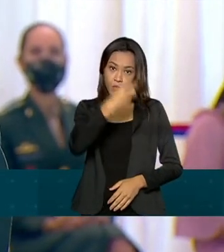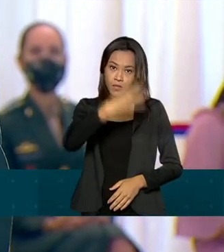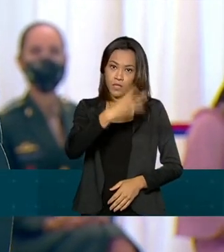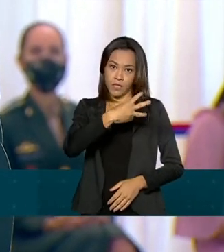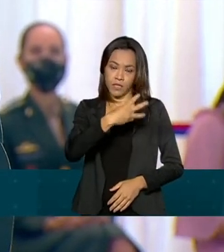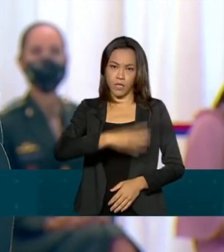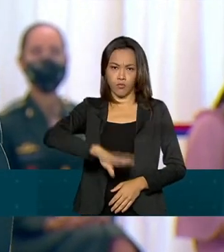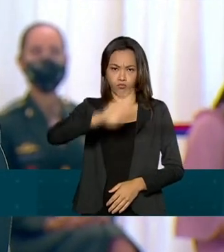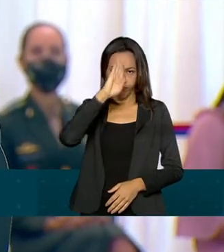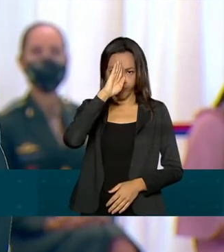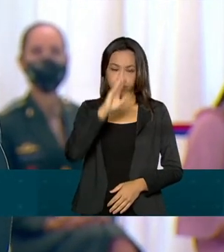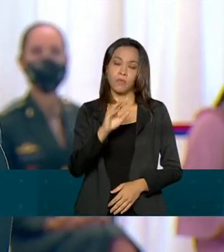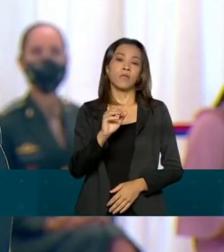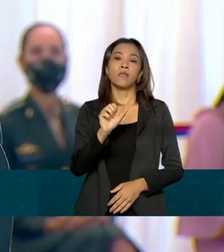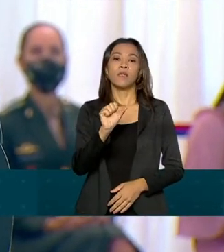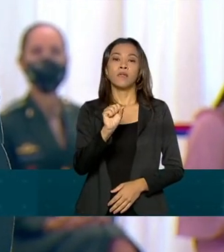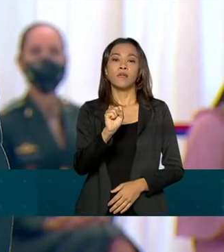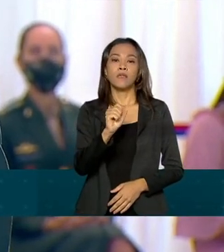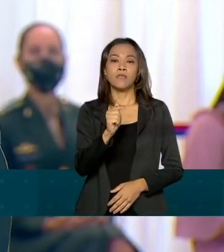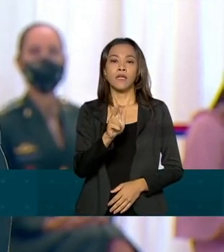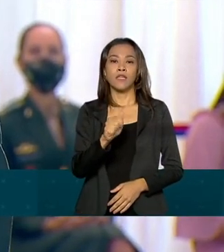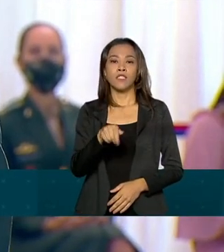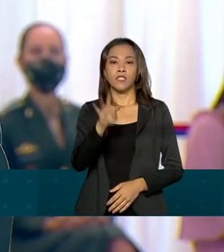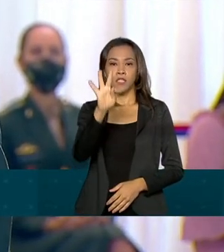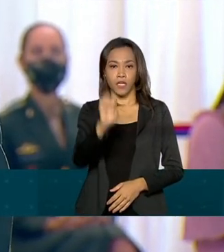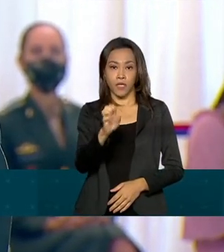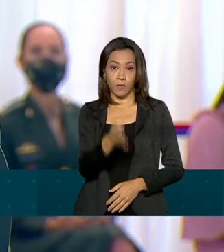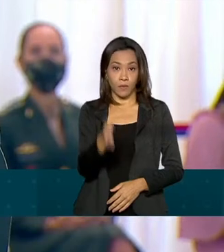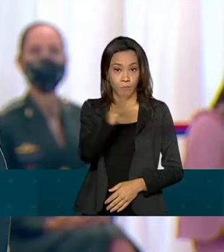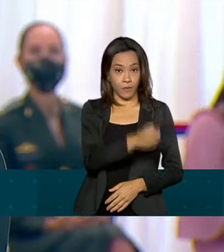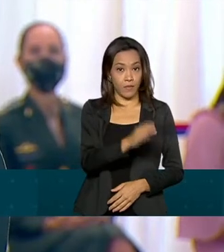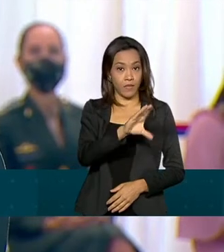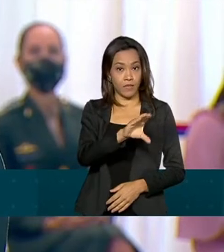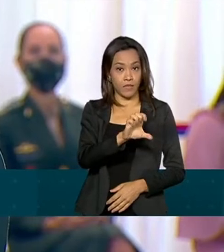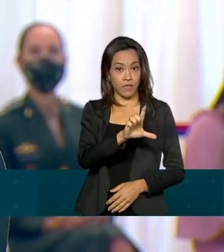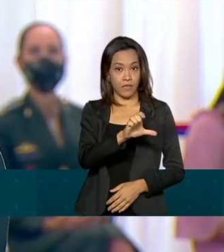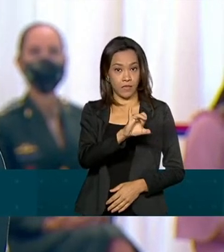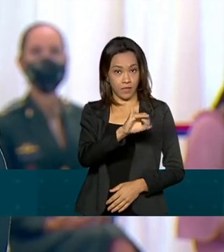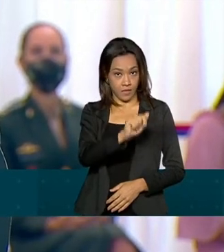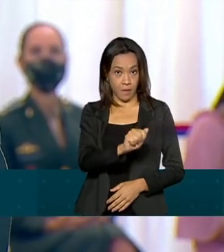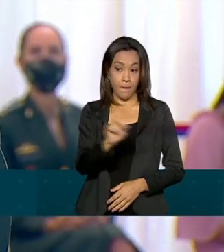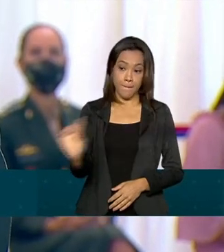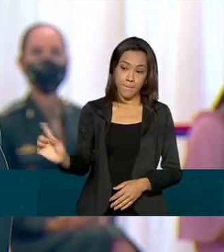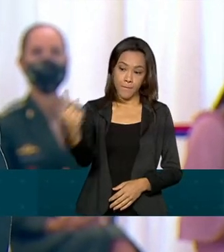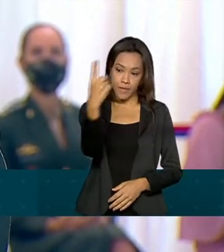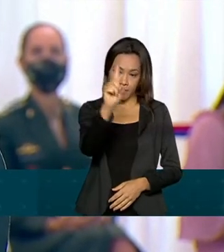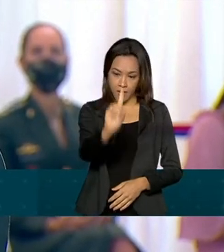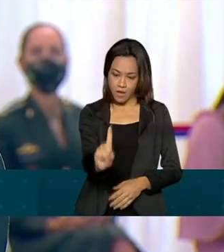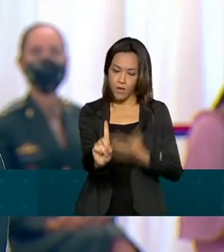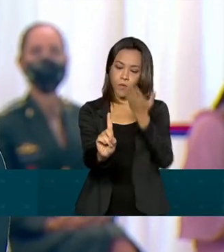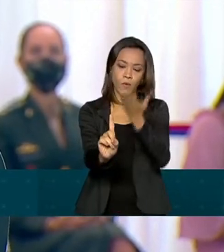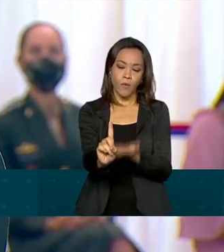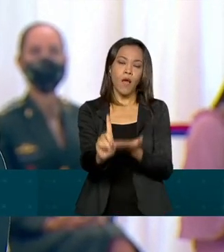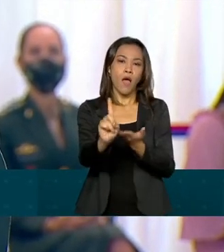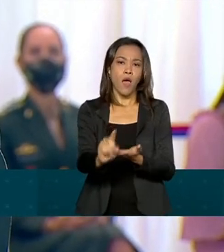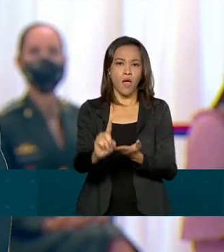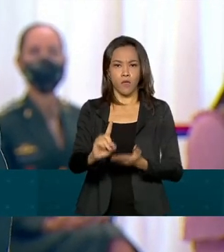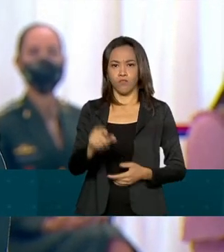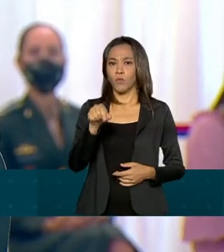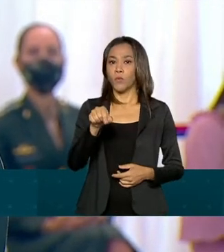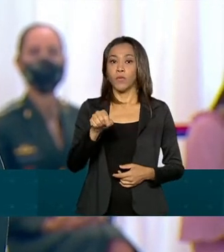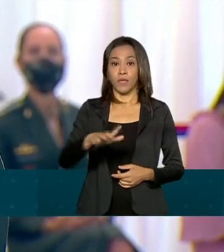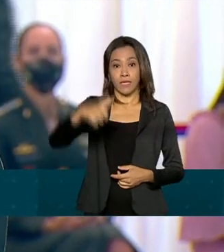exército Joaquim Rocha Lima e Cecília Pereira de Lima sua primeira condição como um oficial-general será de